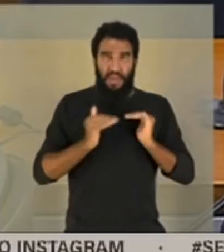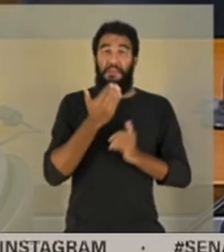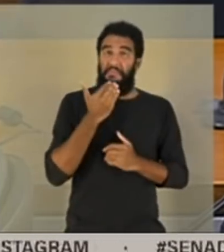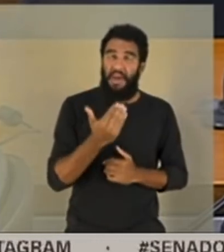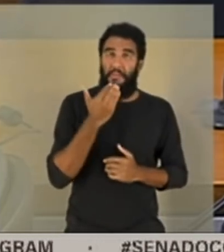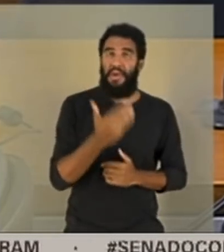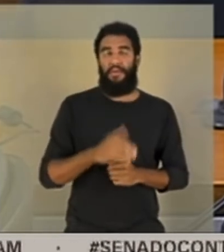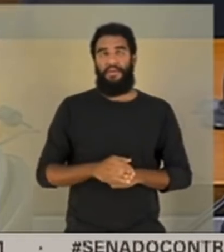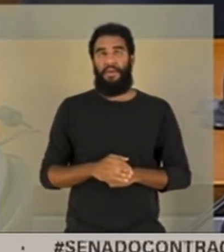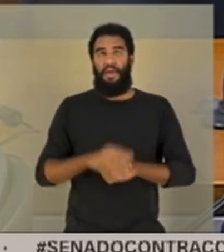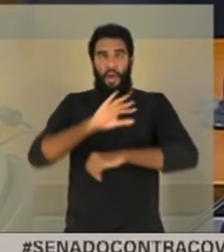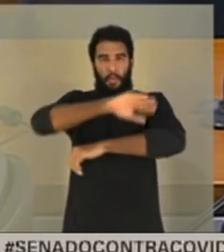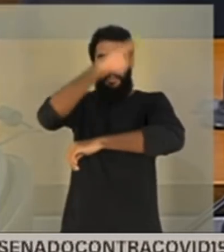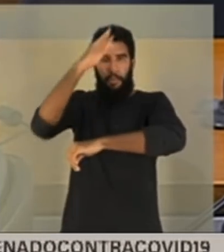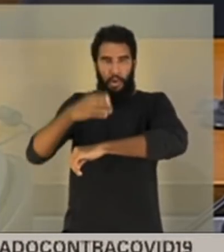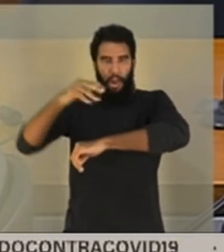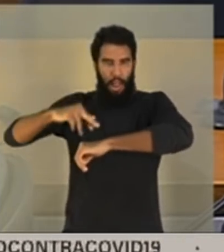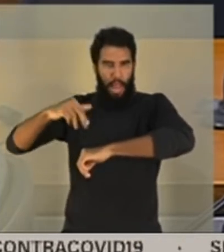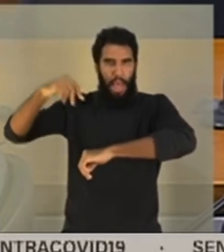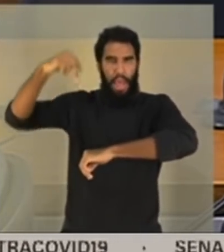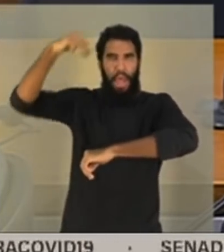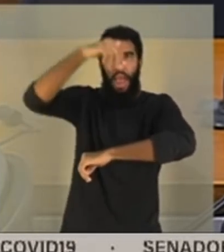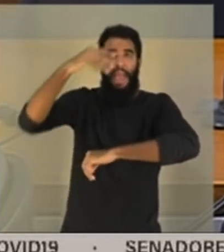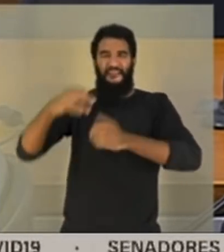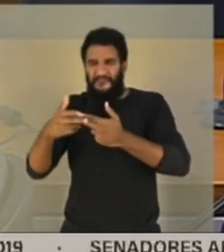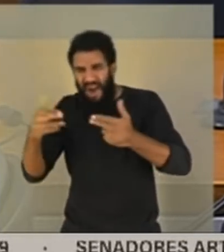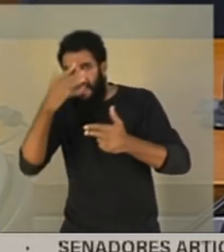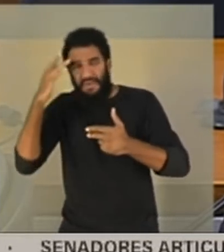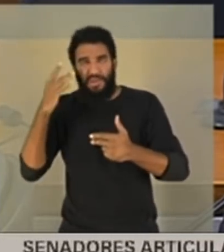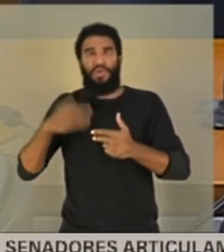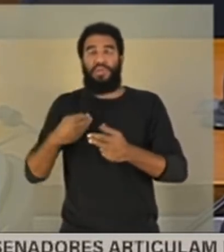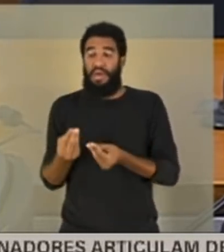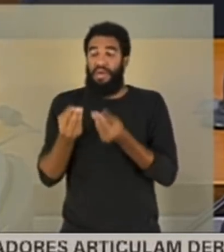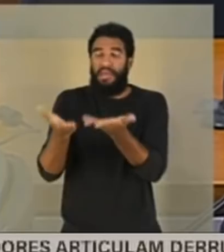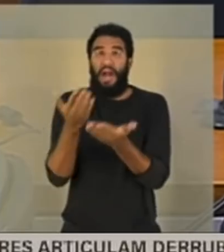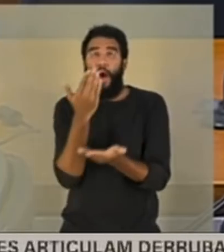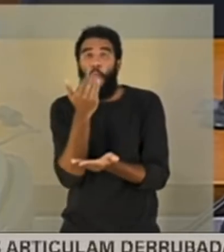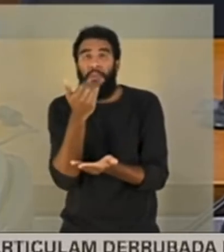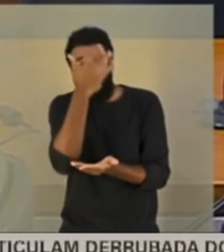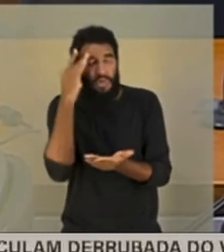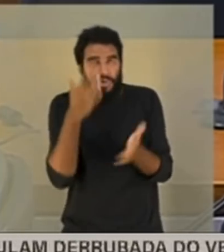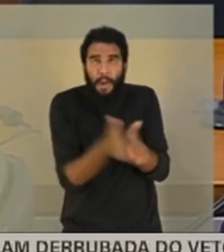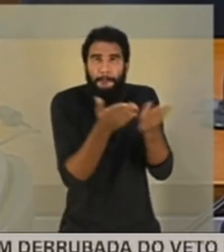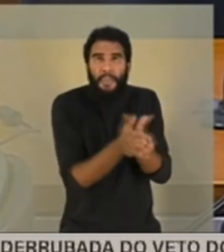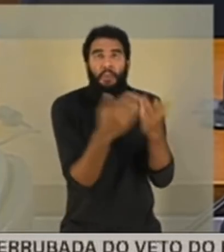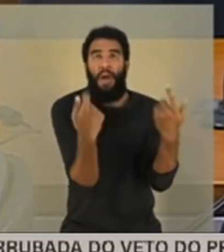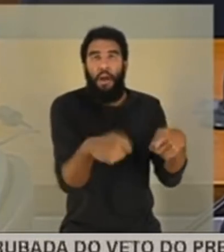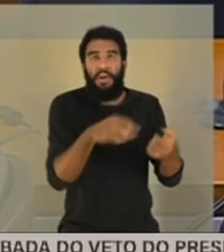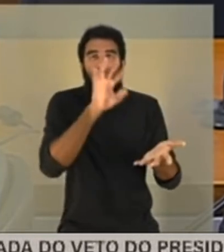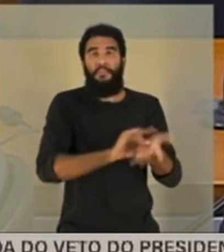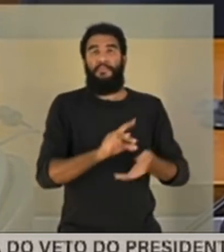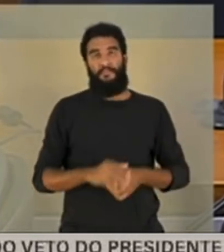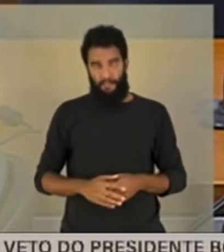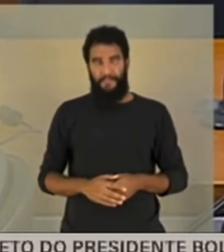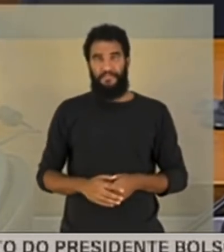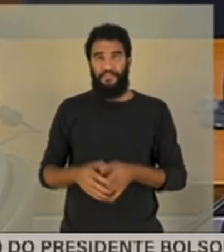brasileiros subiram morro, expondo-se ao risco de contaminação para levar cesta básica ao necessitado. Nossos caixas